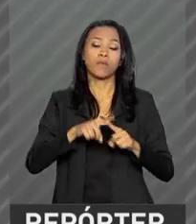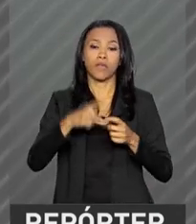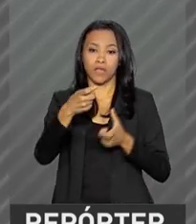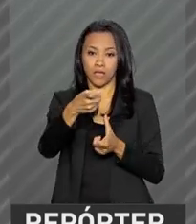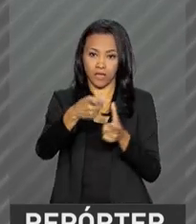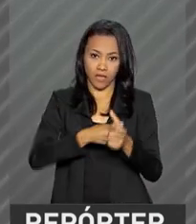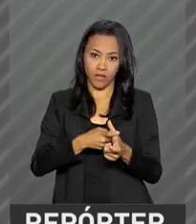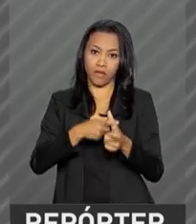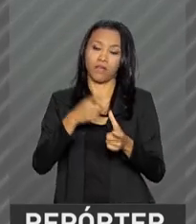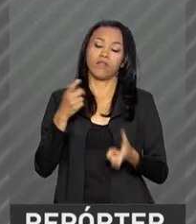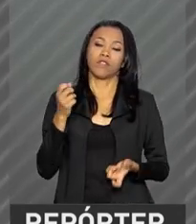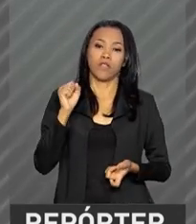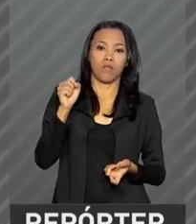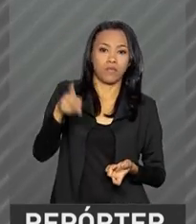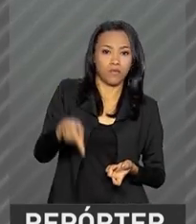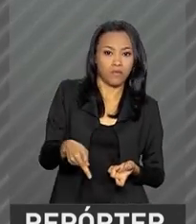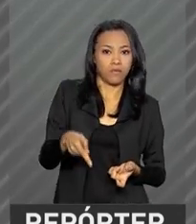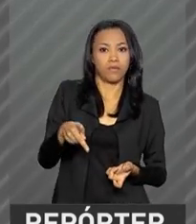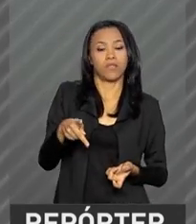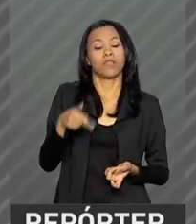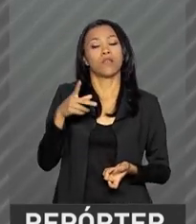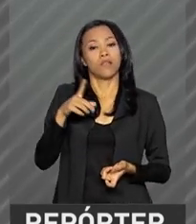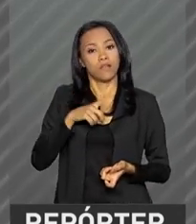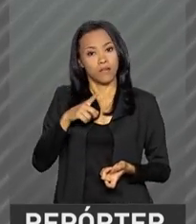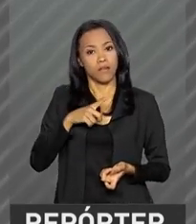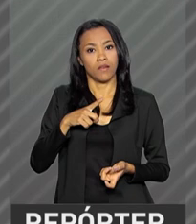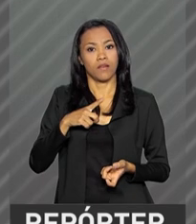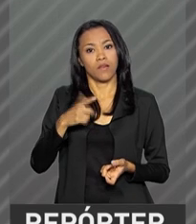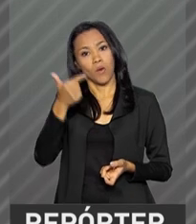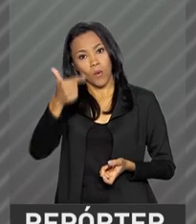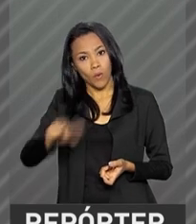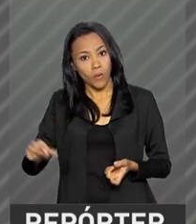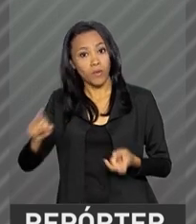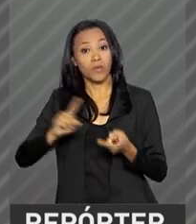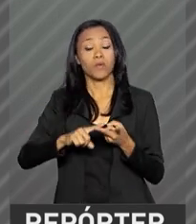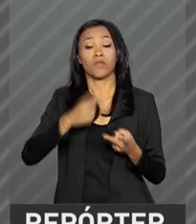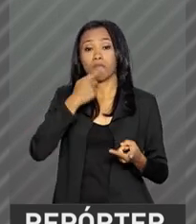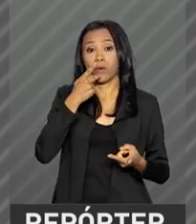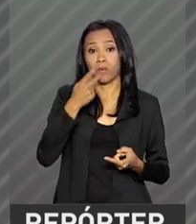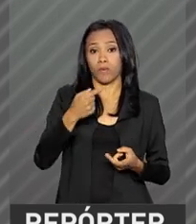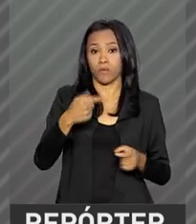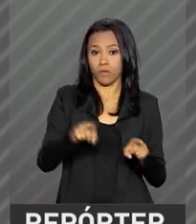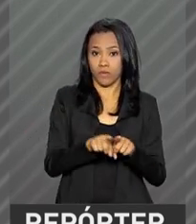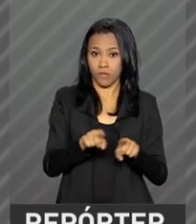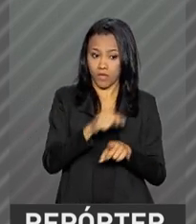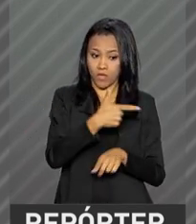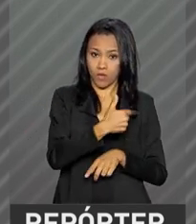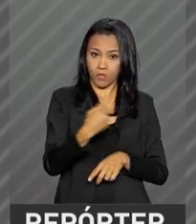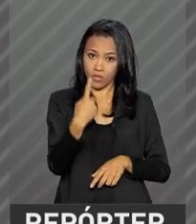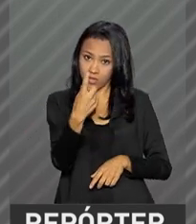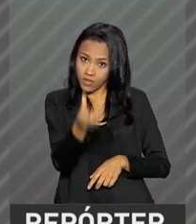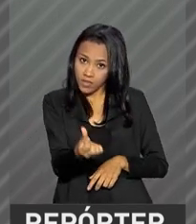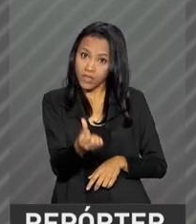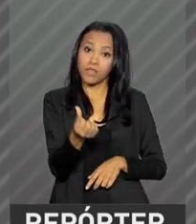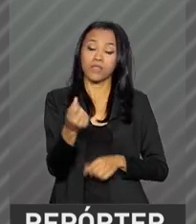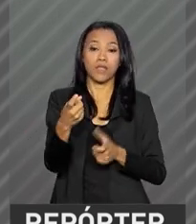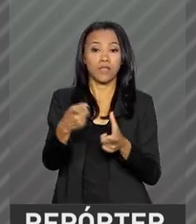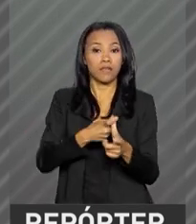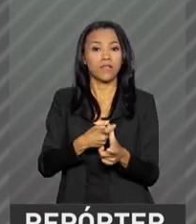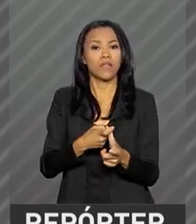negativamente a avaliação fiscal e destaca que em 2016 esse déficit na previdência foi de